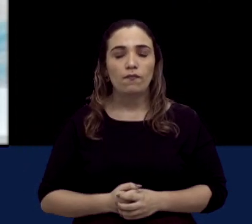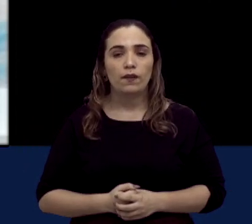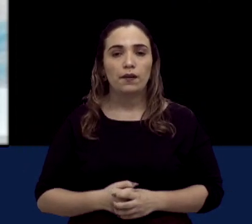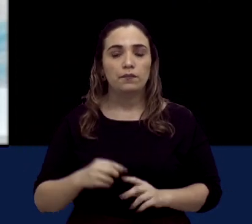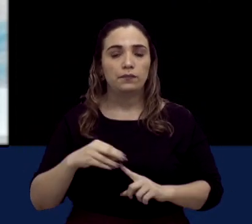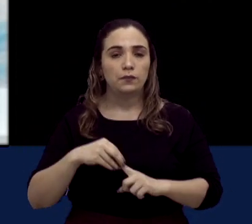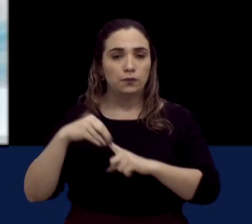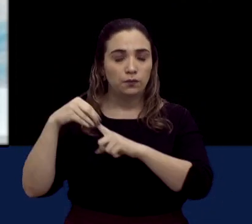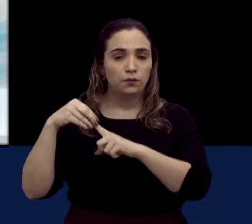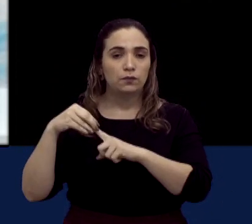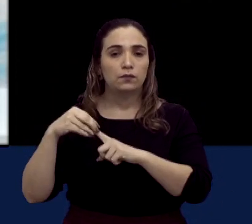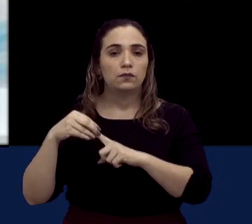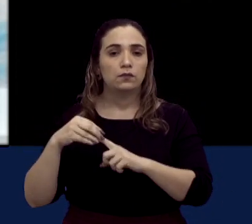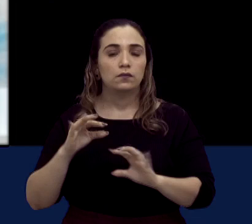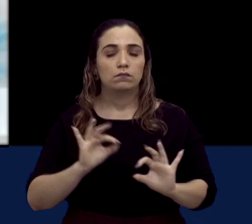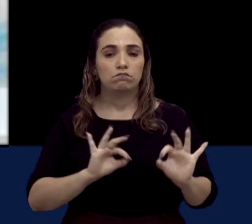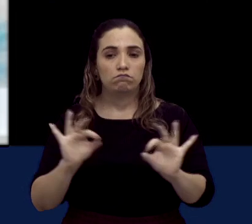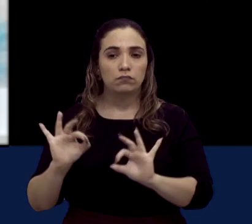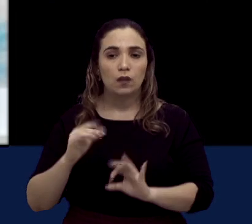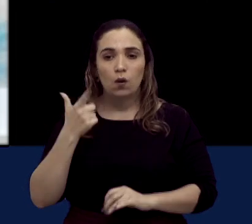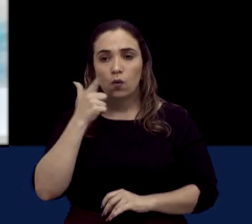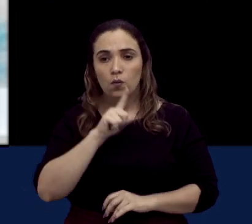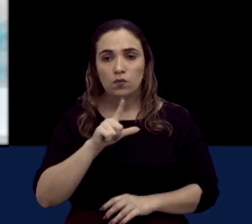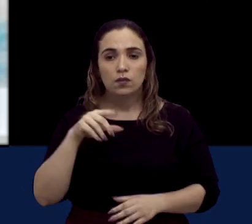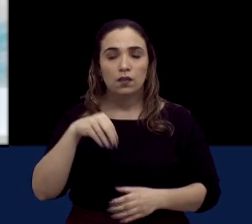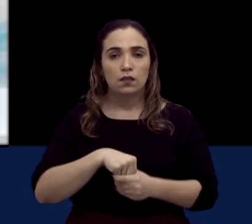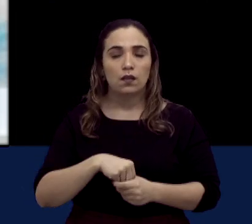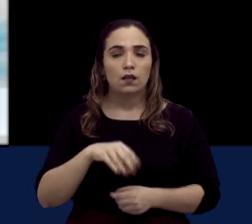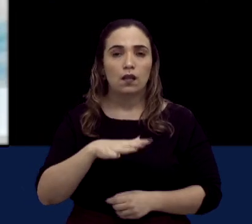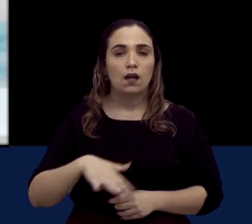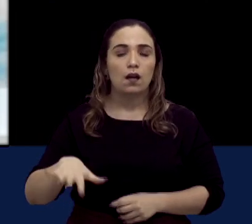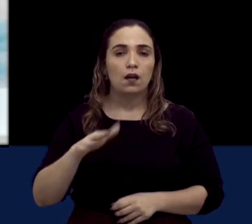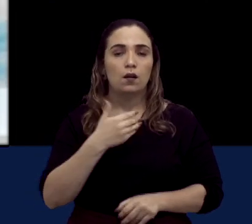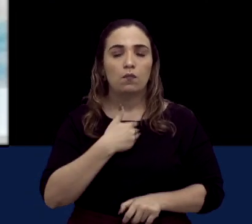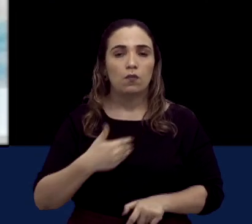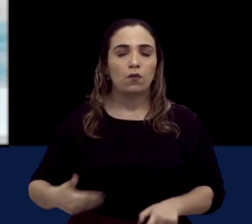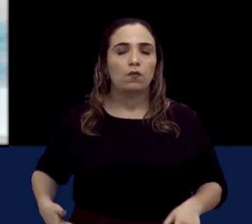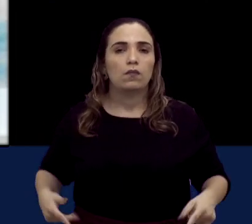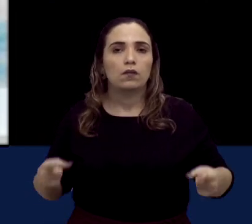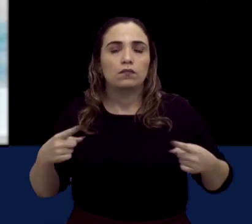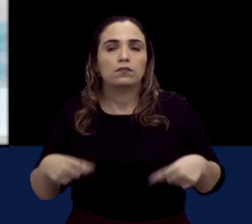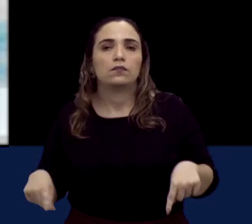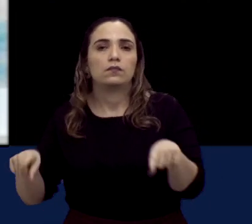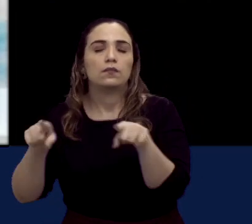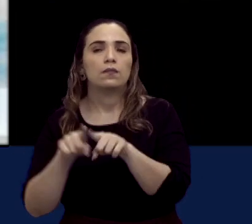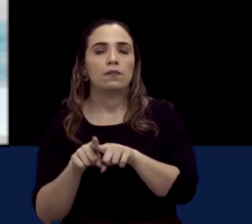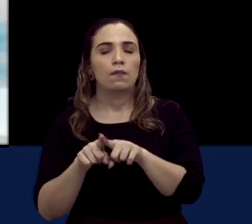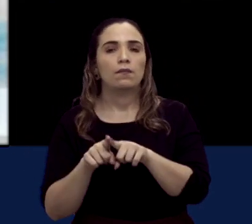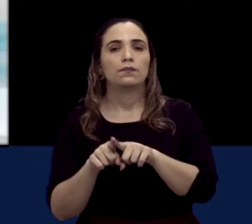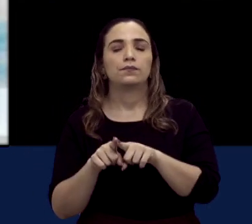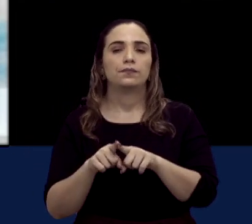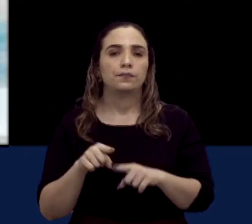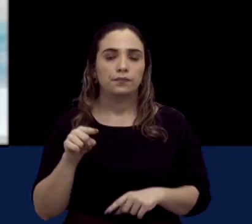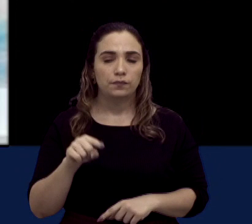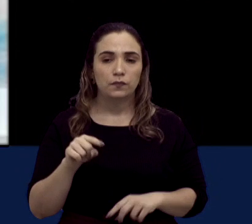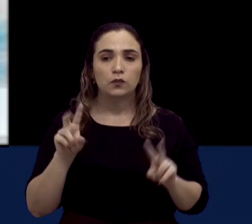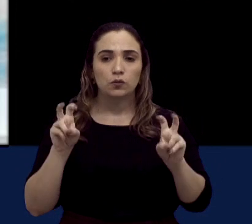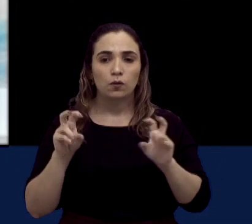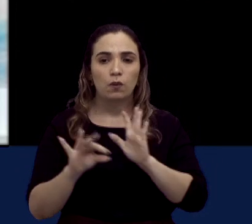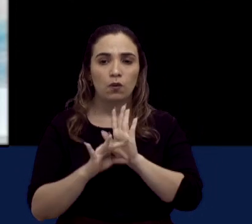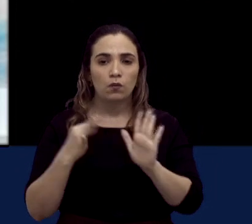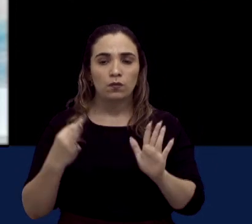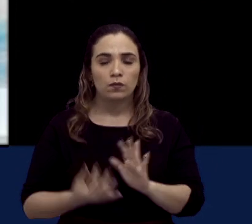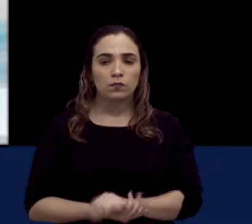únicas formas de se conseguir, dentro do serviço público, uma gestão por resultado. Seria através desses